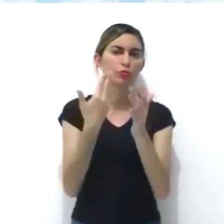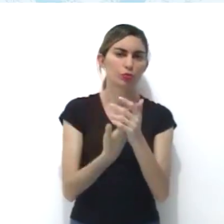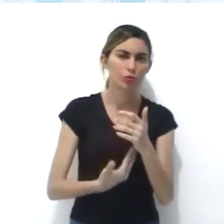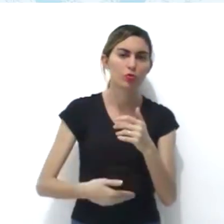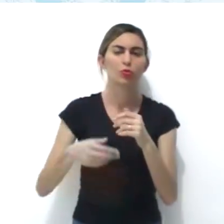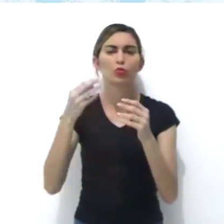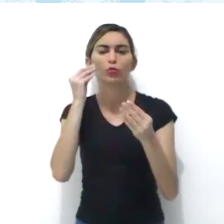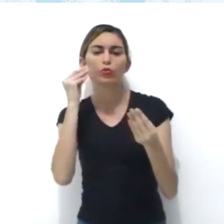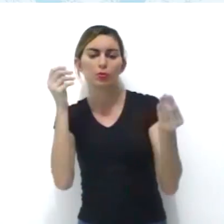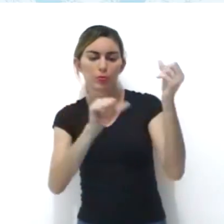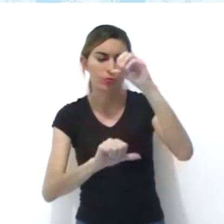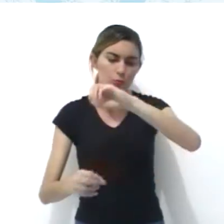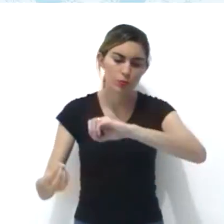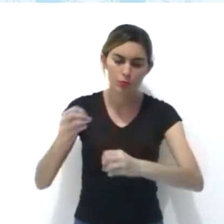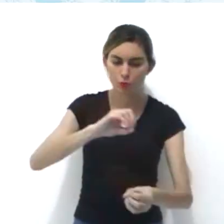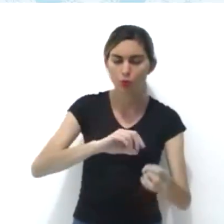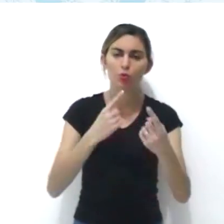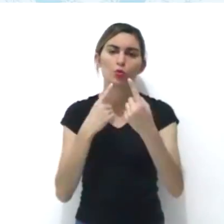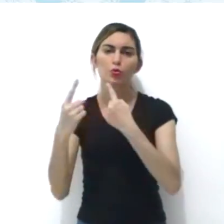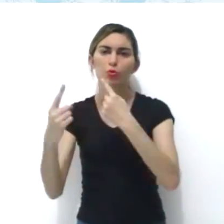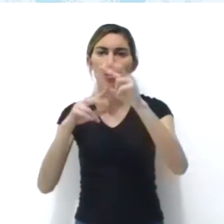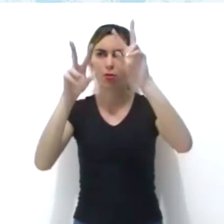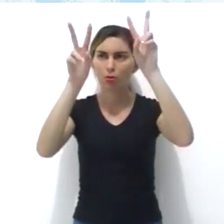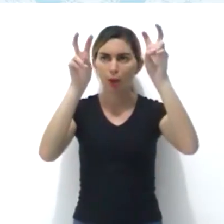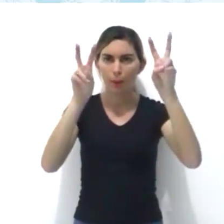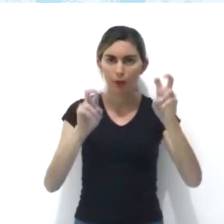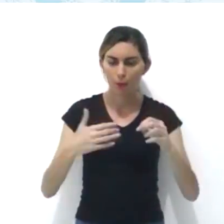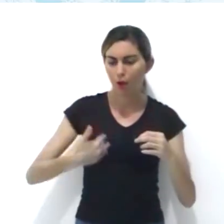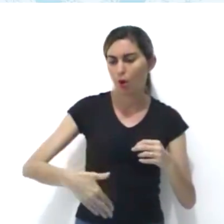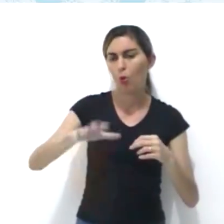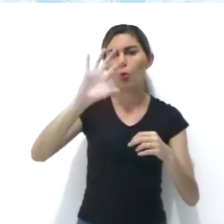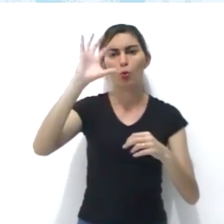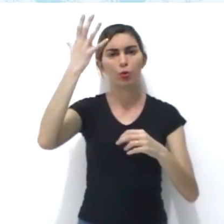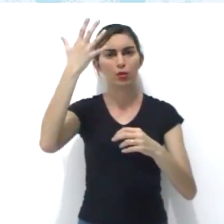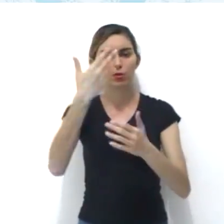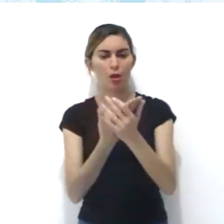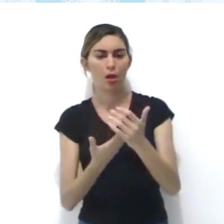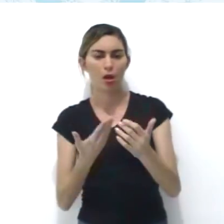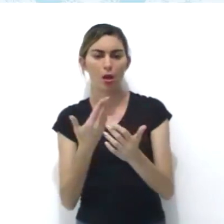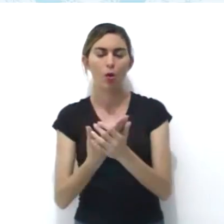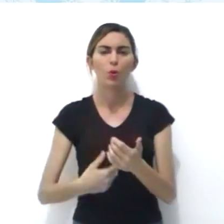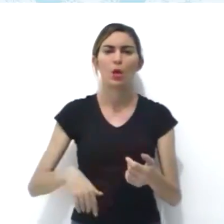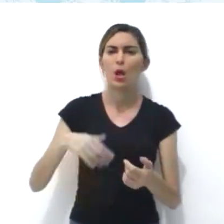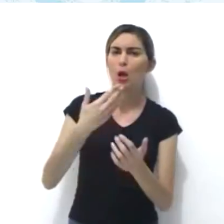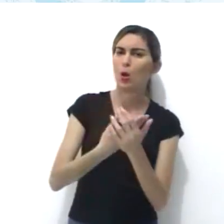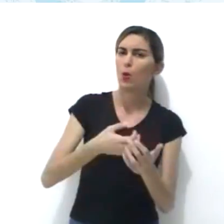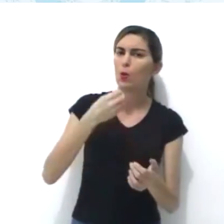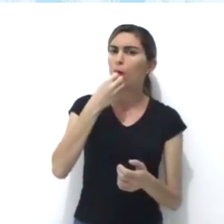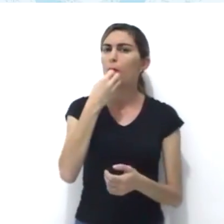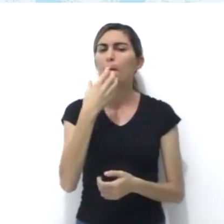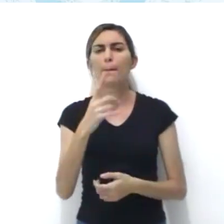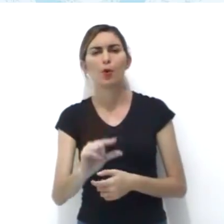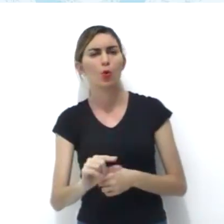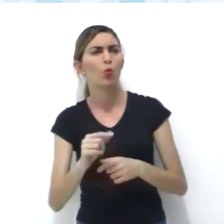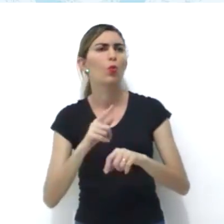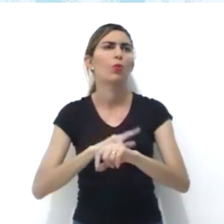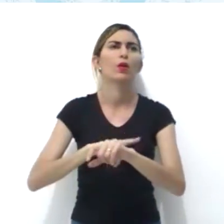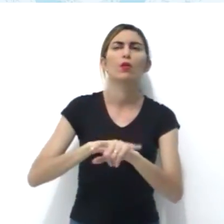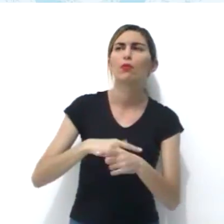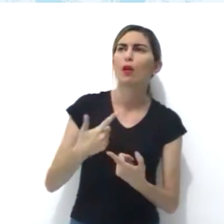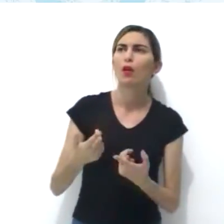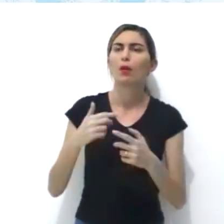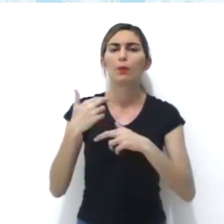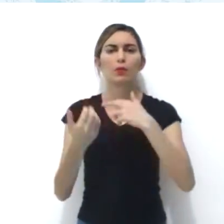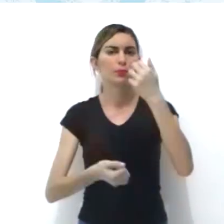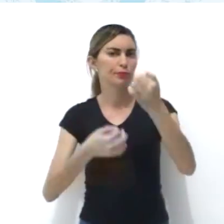seus estudos, seus experimentos, para discutir sobre temas que aconteceram na aula, que a aula não foi muito pouca e a